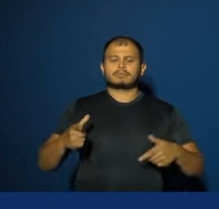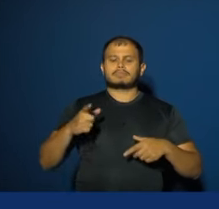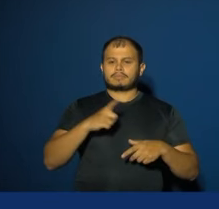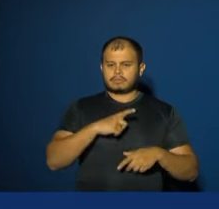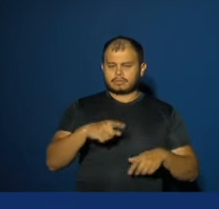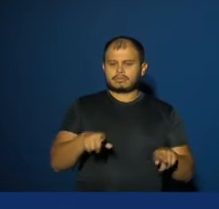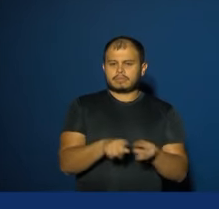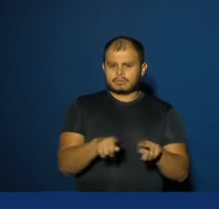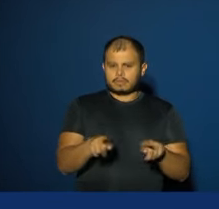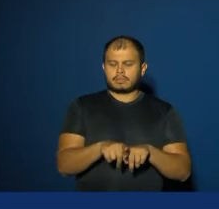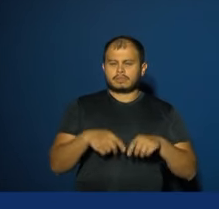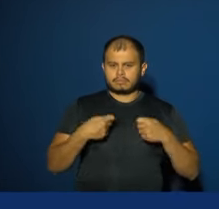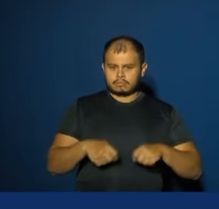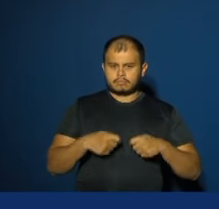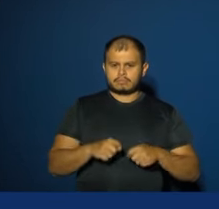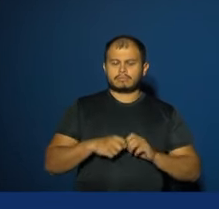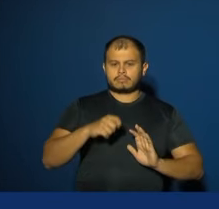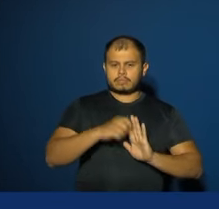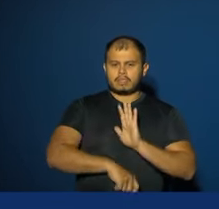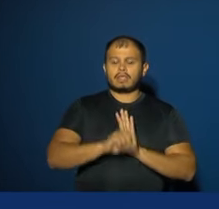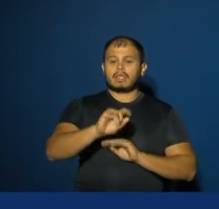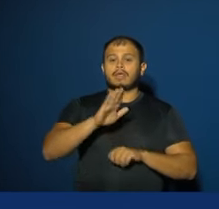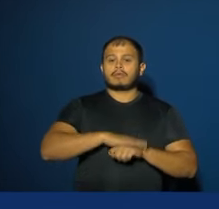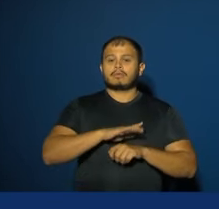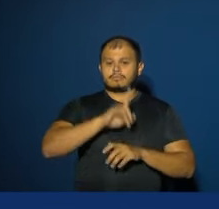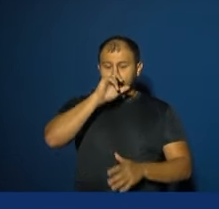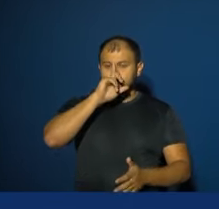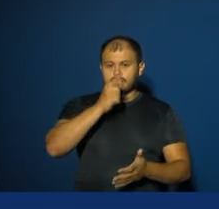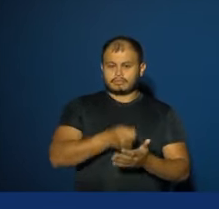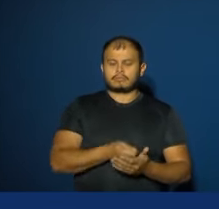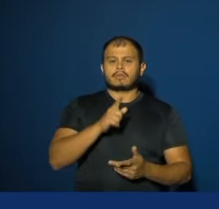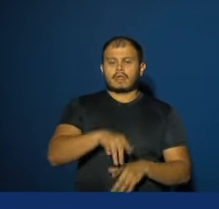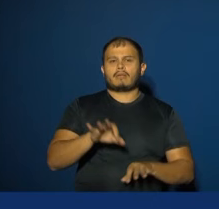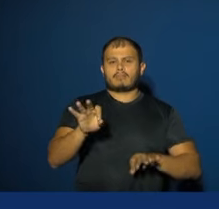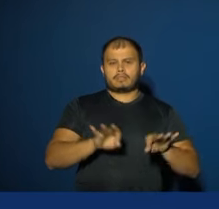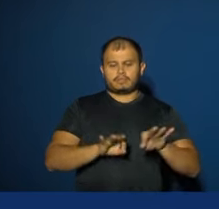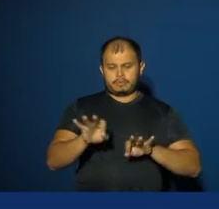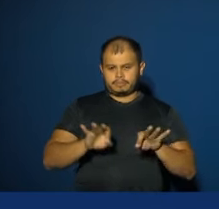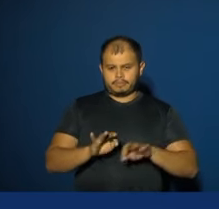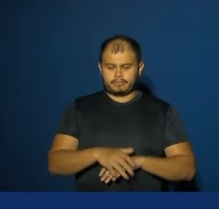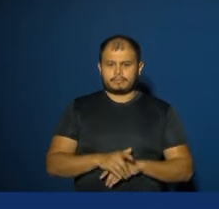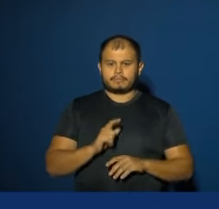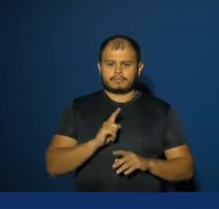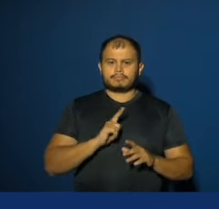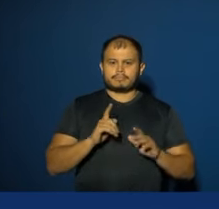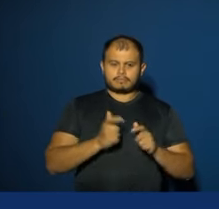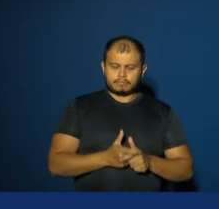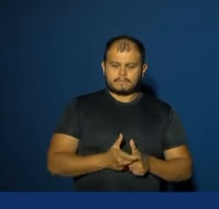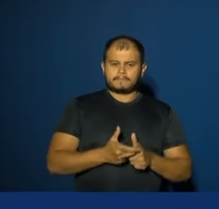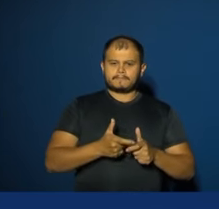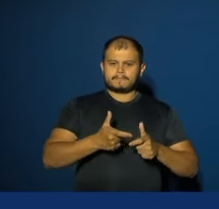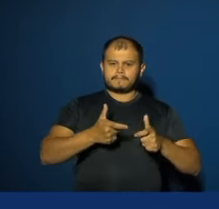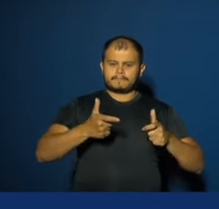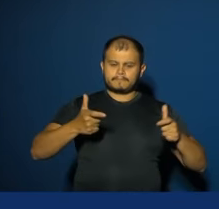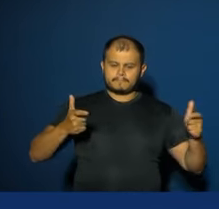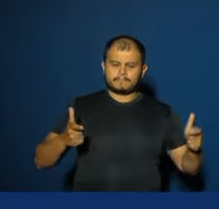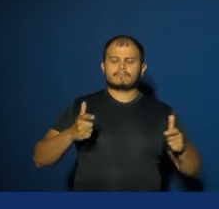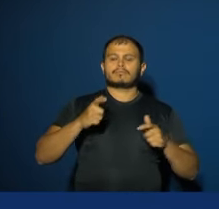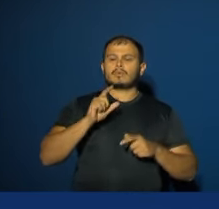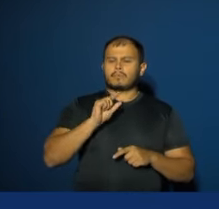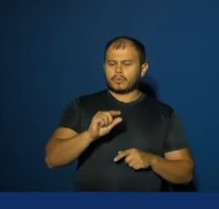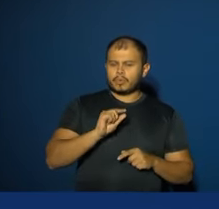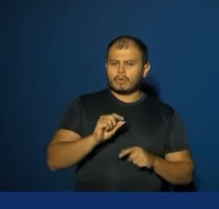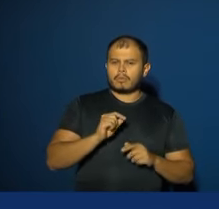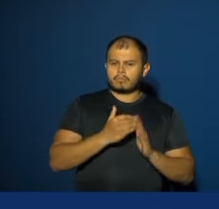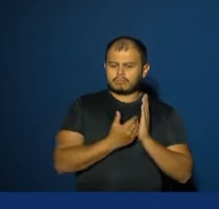que contratar. E quem decide isso é o planejamento do setor. Então, cresceu um pouco acima do custo de